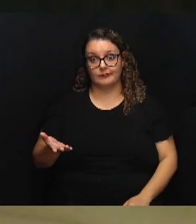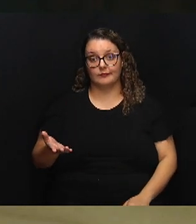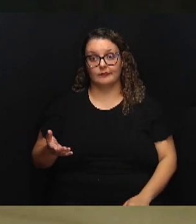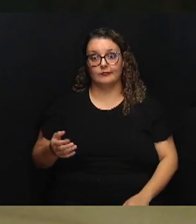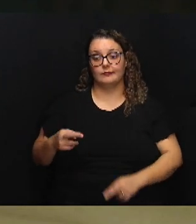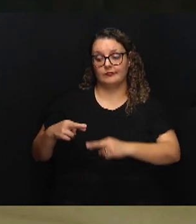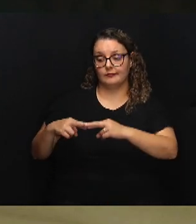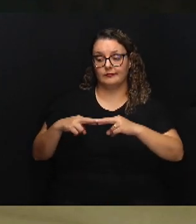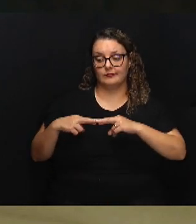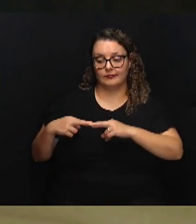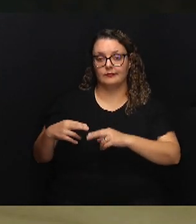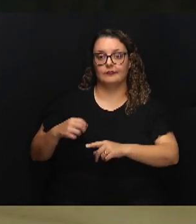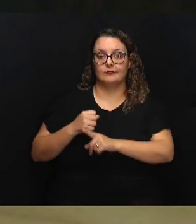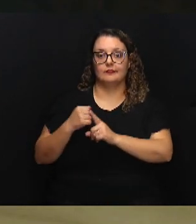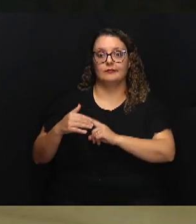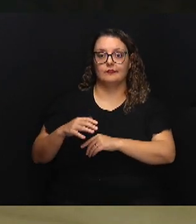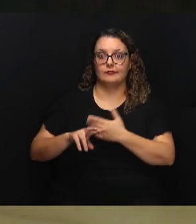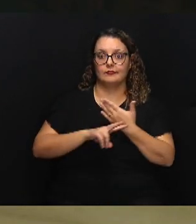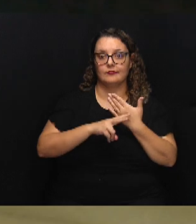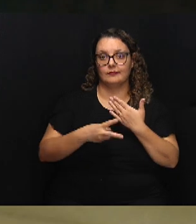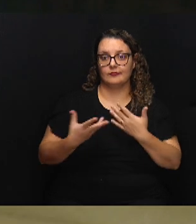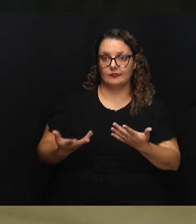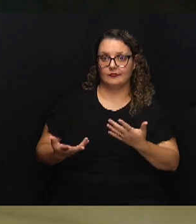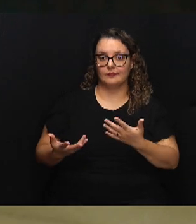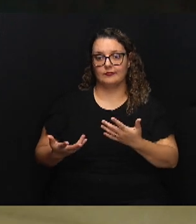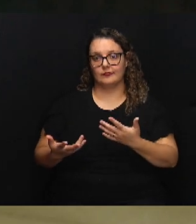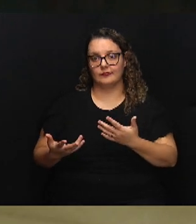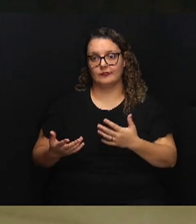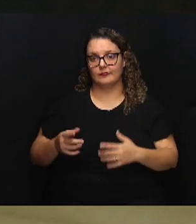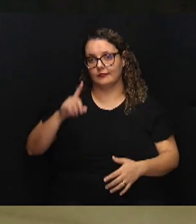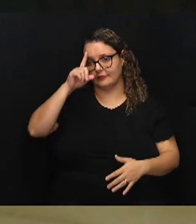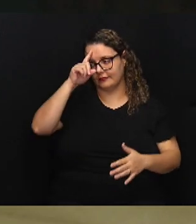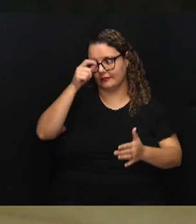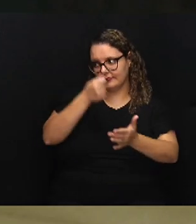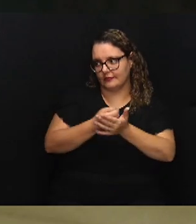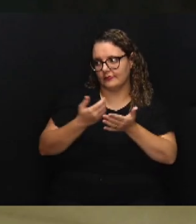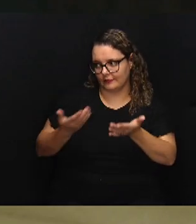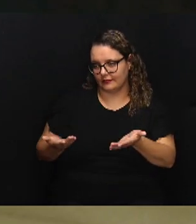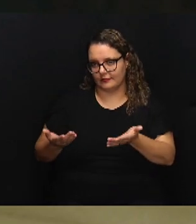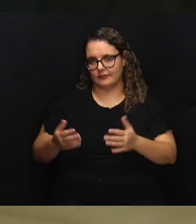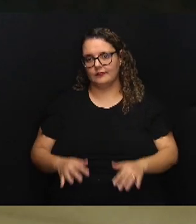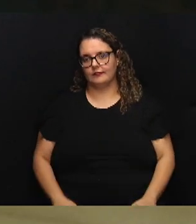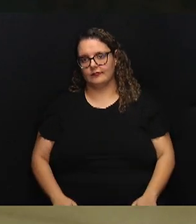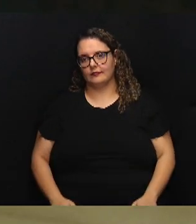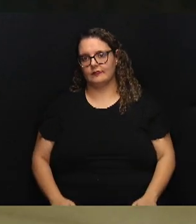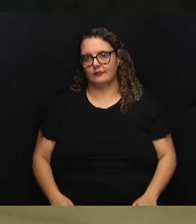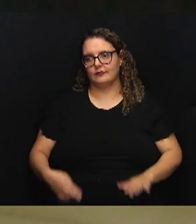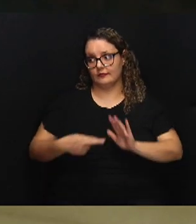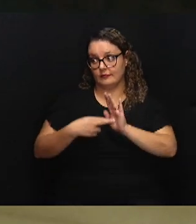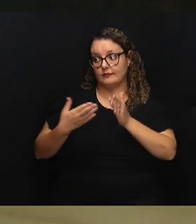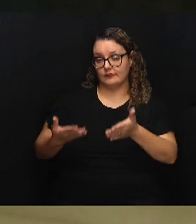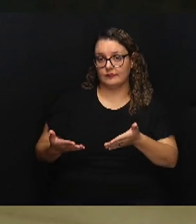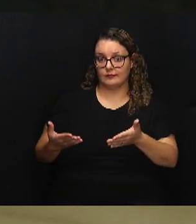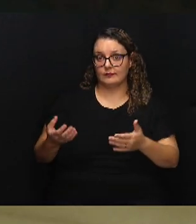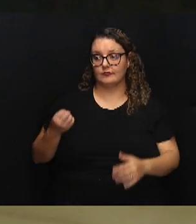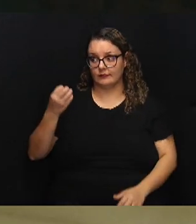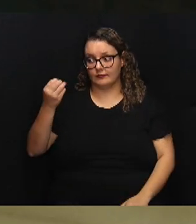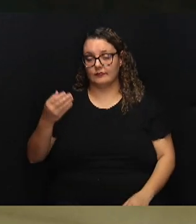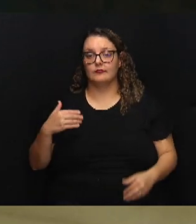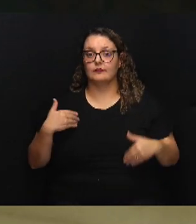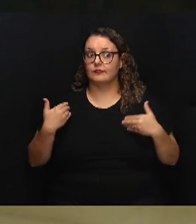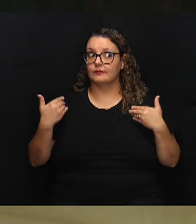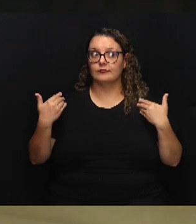rede social ela influenciou bastante essa tomada de decisão, então é referente à questão de viagens. Qual